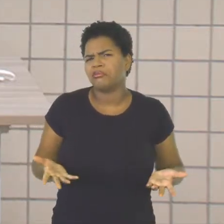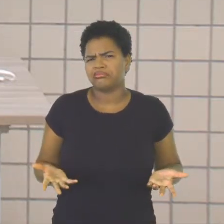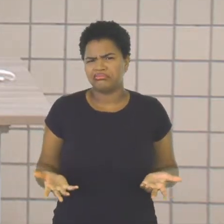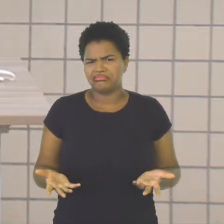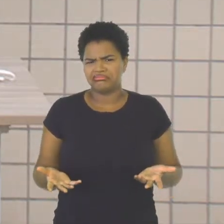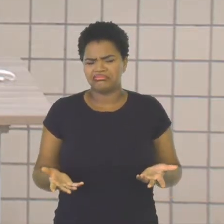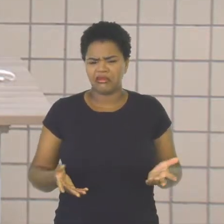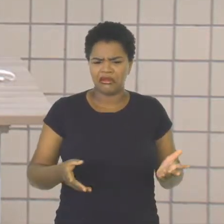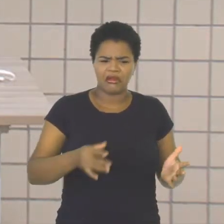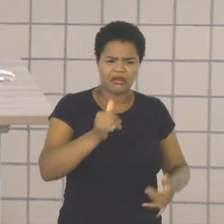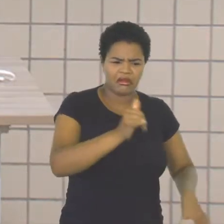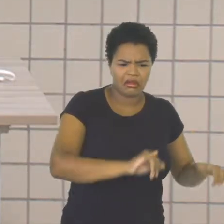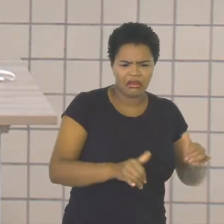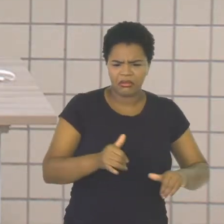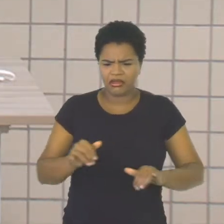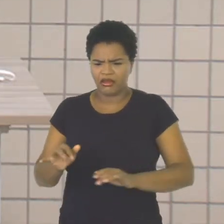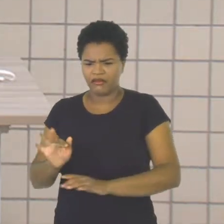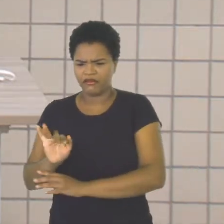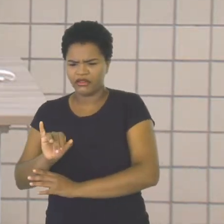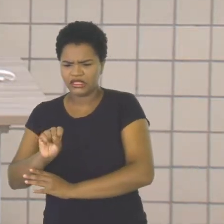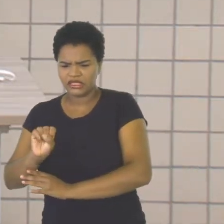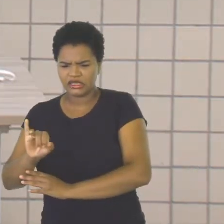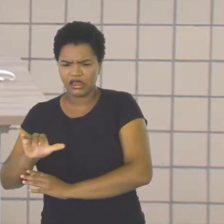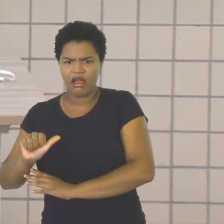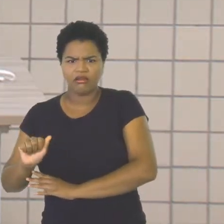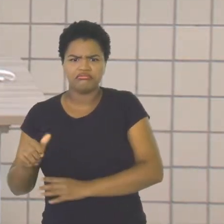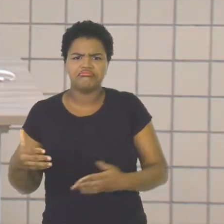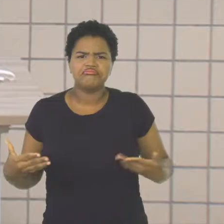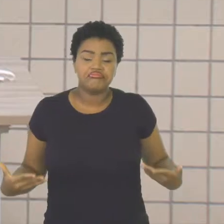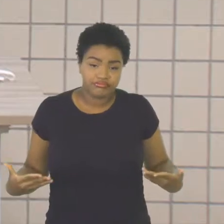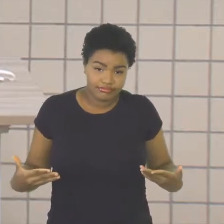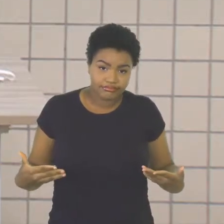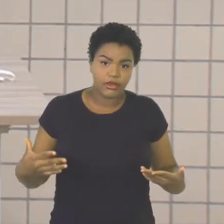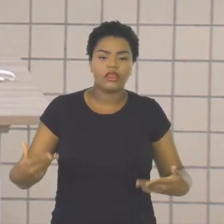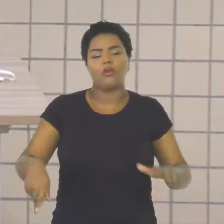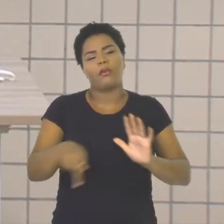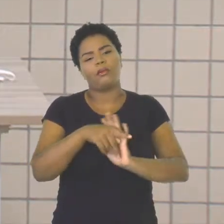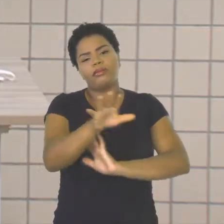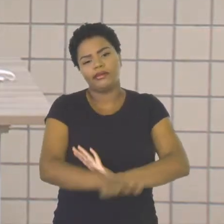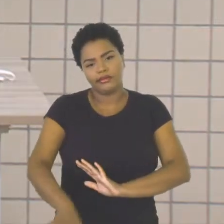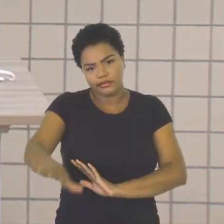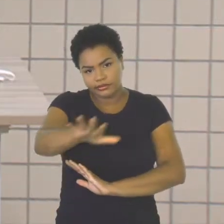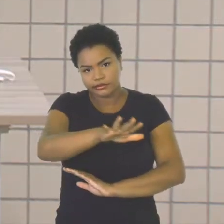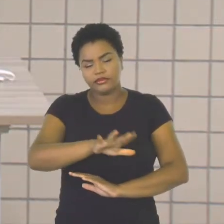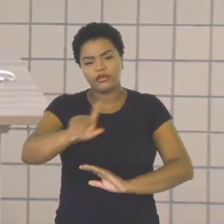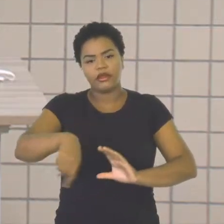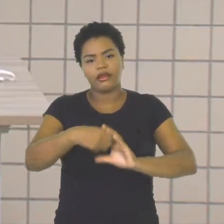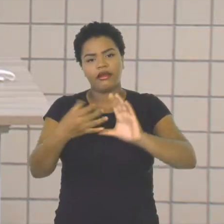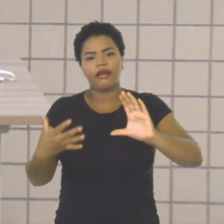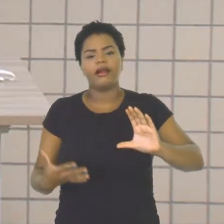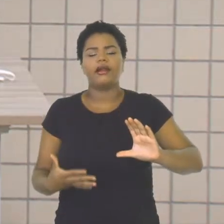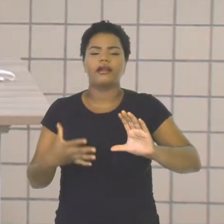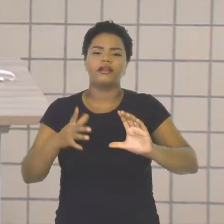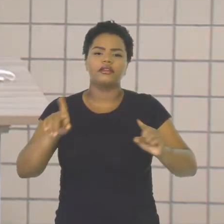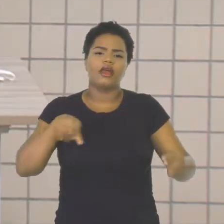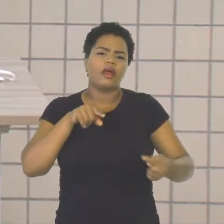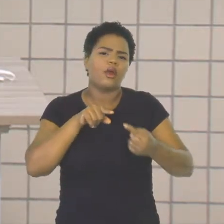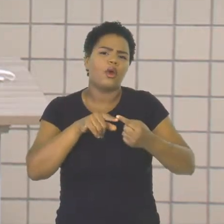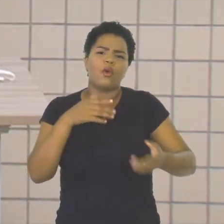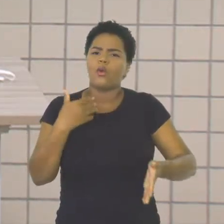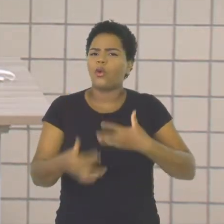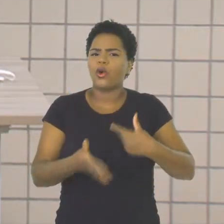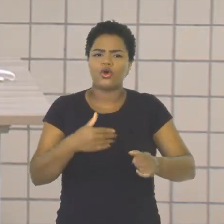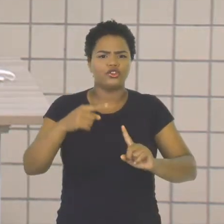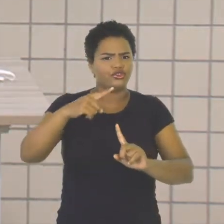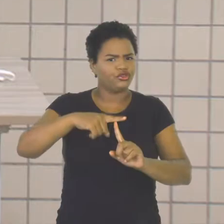químicas e propriedades físicas? As propriedades, em geral, elas são características que aplicam a qualquer tipo de